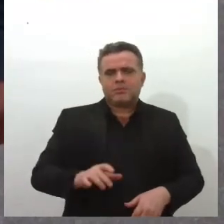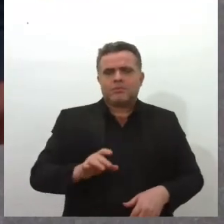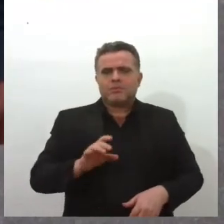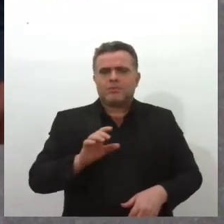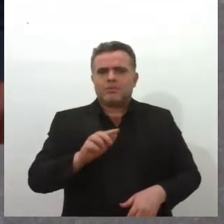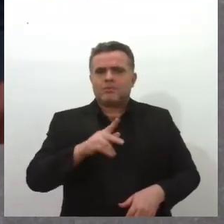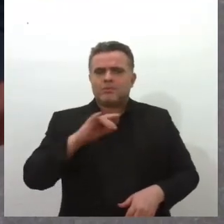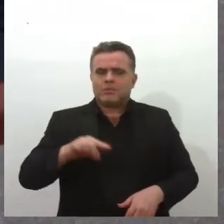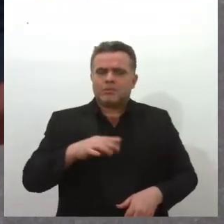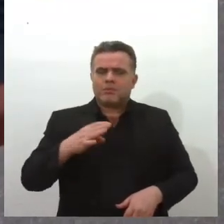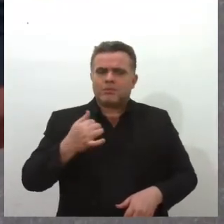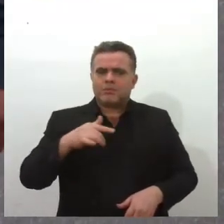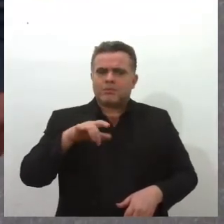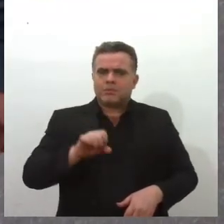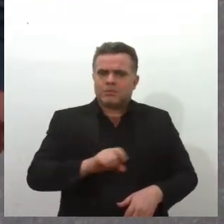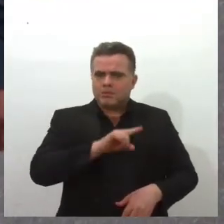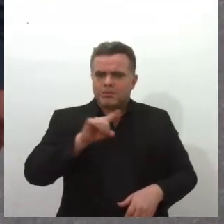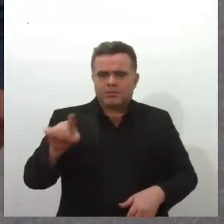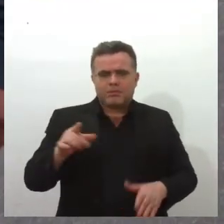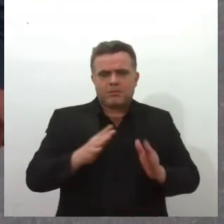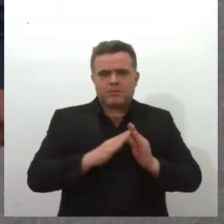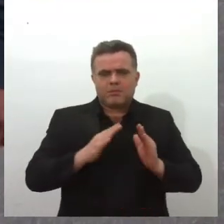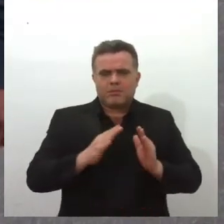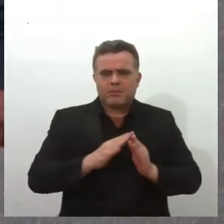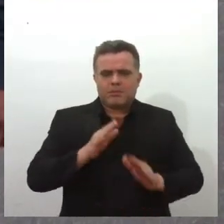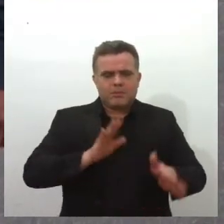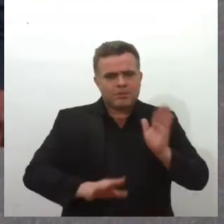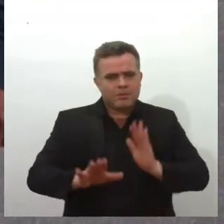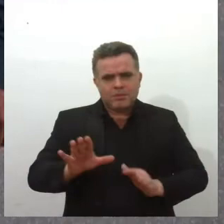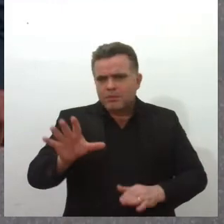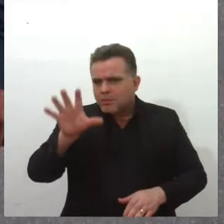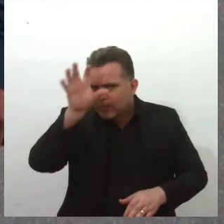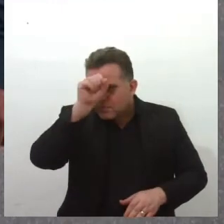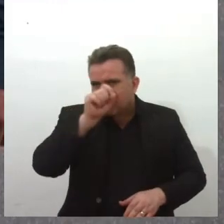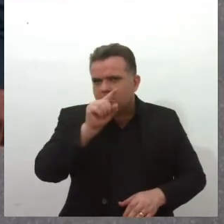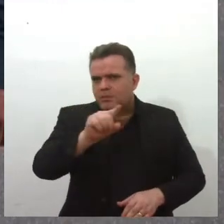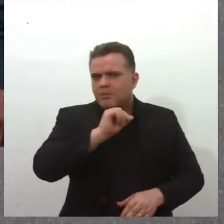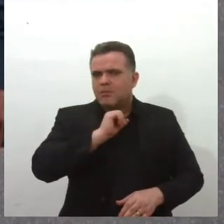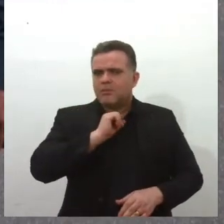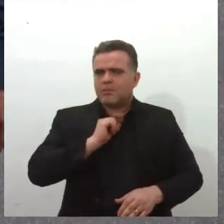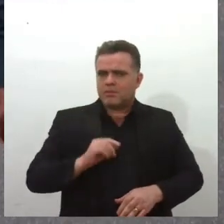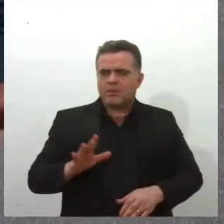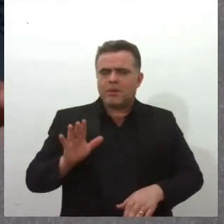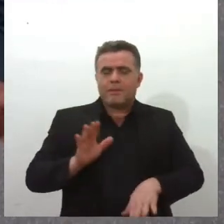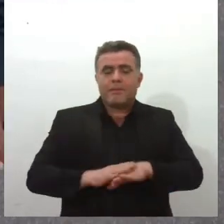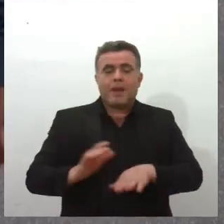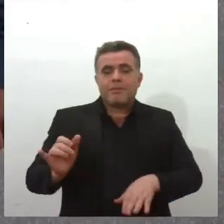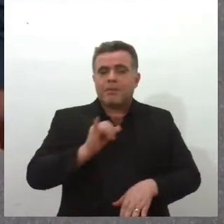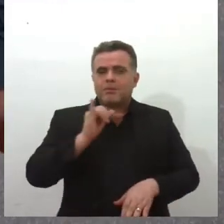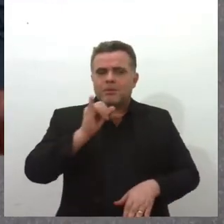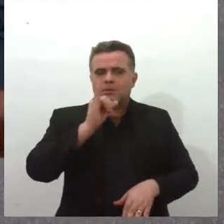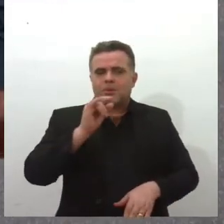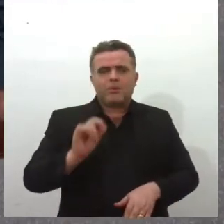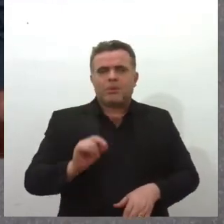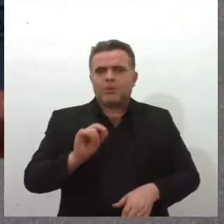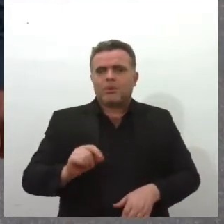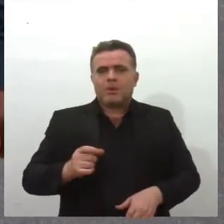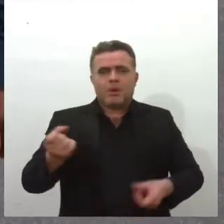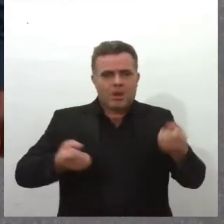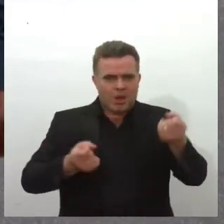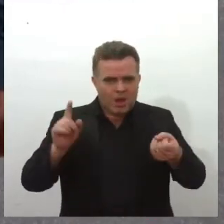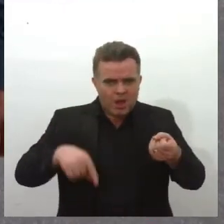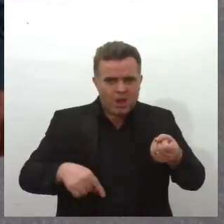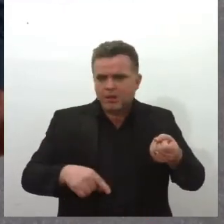E só lembrando para você que está em casa, bote na cabeça que o maior bem que você pode ter não é o seu veículo, e